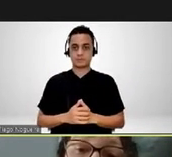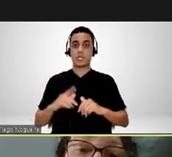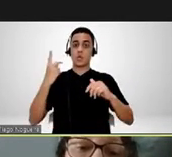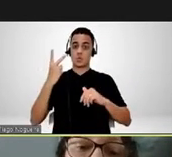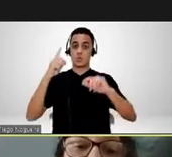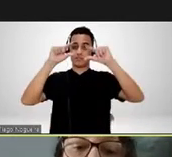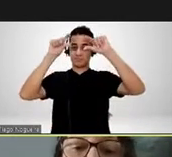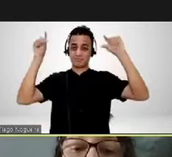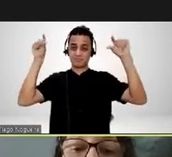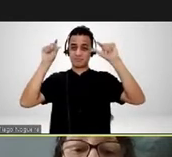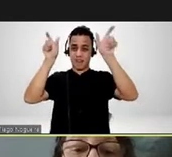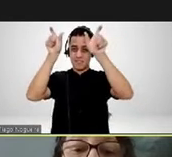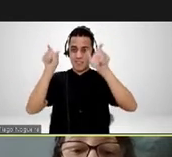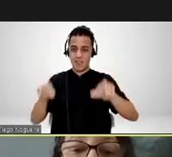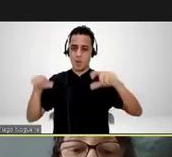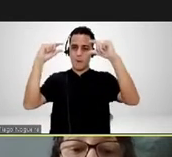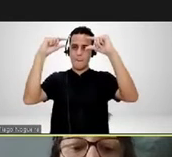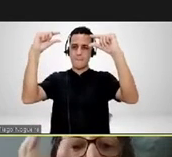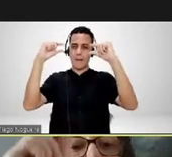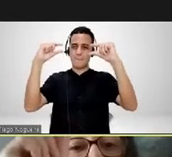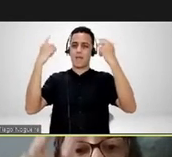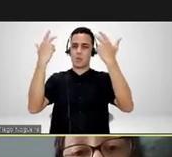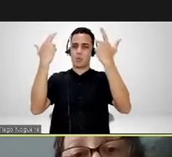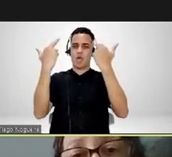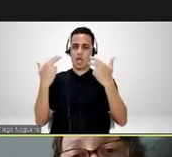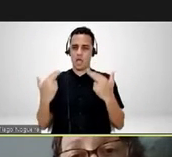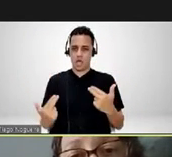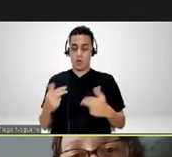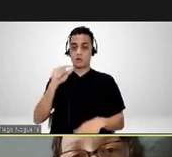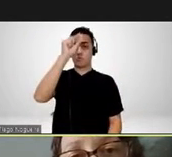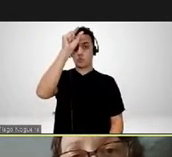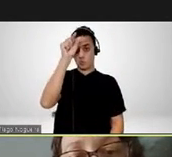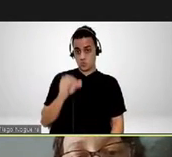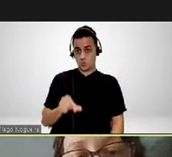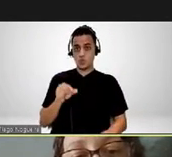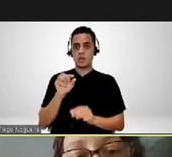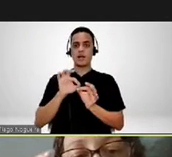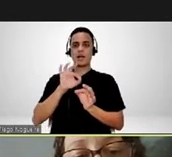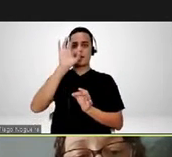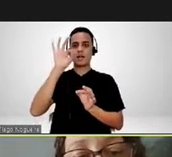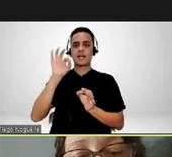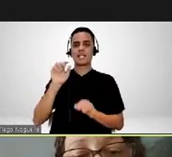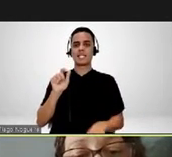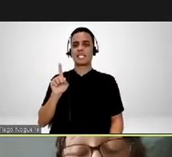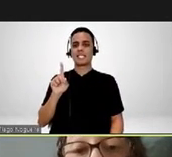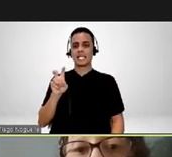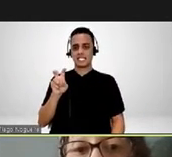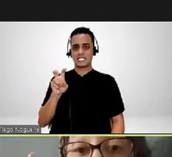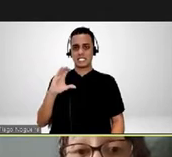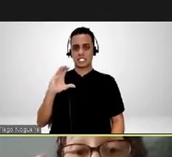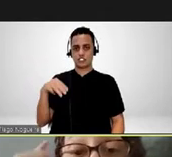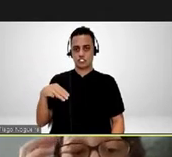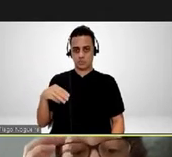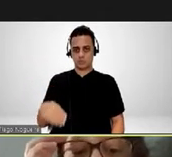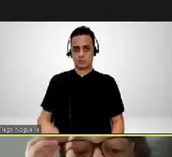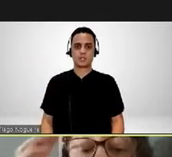nas laterais, né, direita e esquerda, e uma central de 15 por 15 centímetros ao meio. A pintura